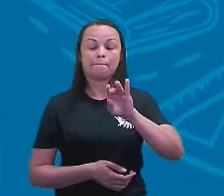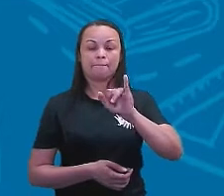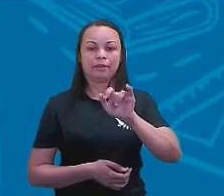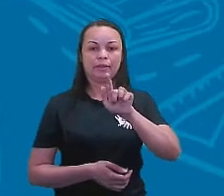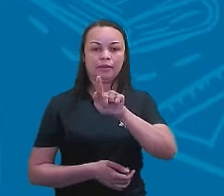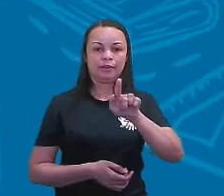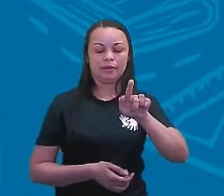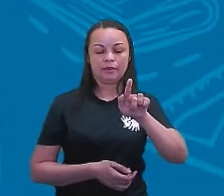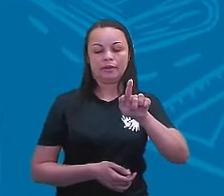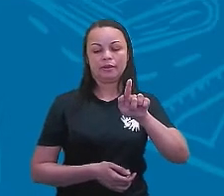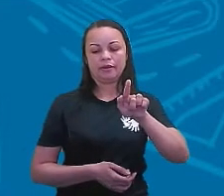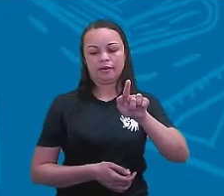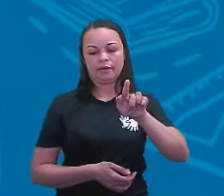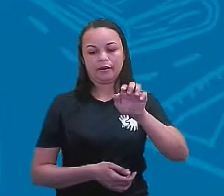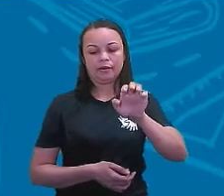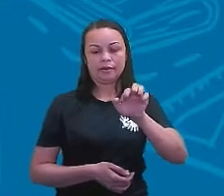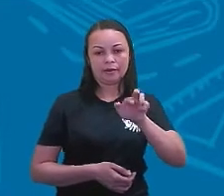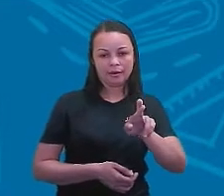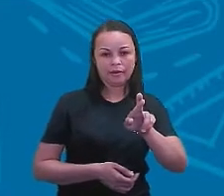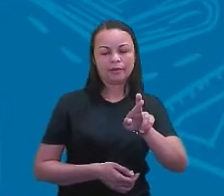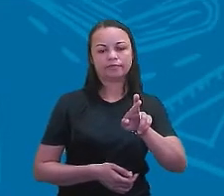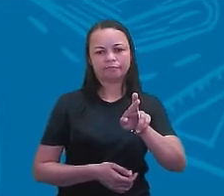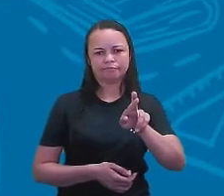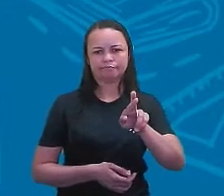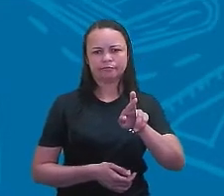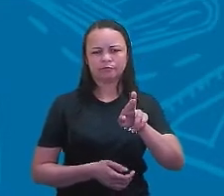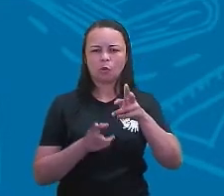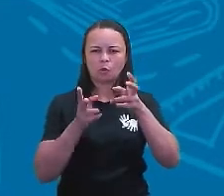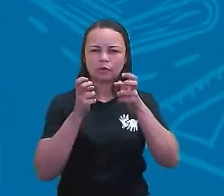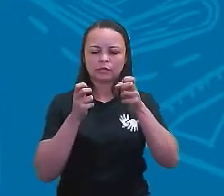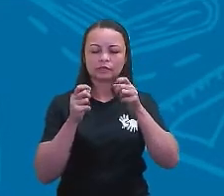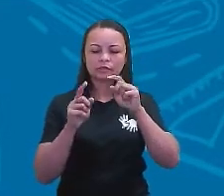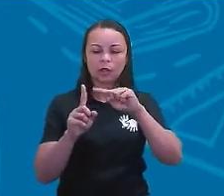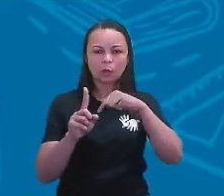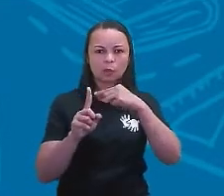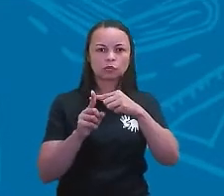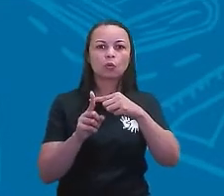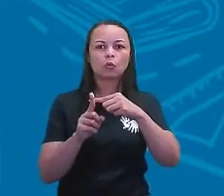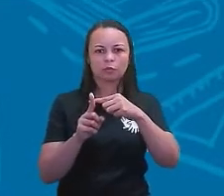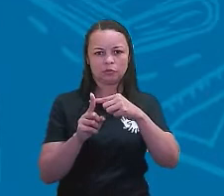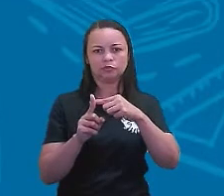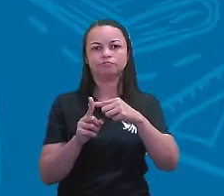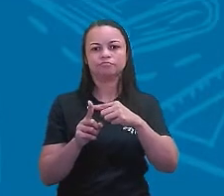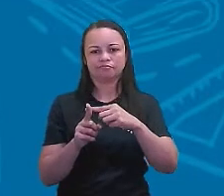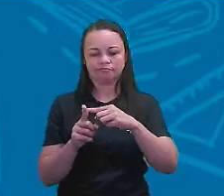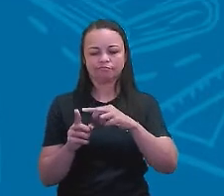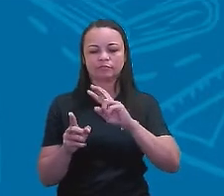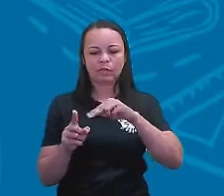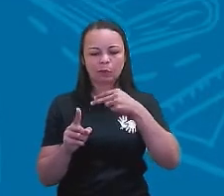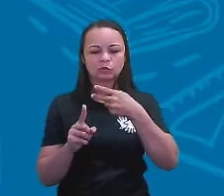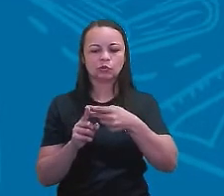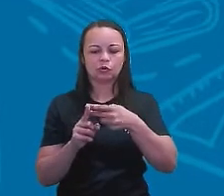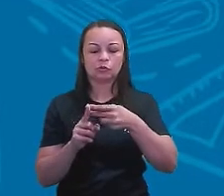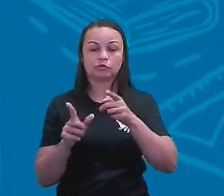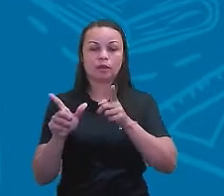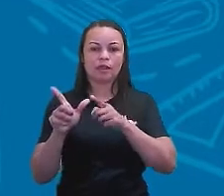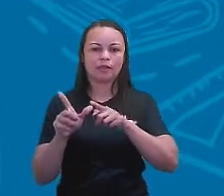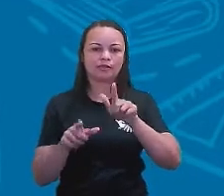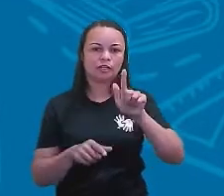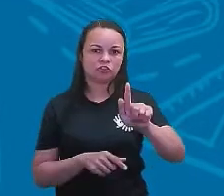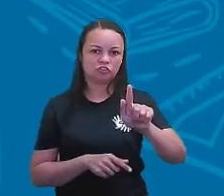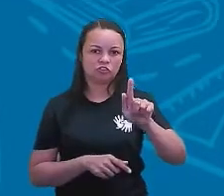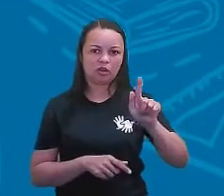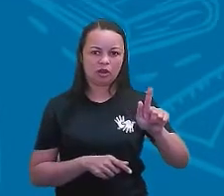atenção exatamente na palavra big, porque a gente tem aí o dobro, tá? da letra G.